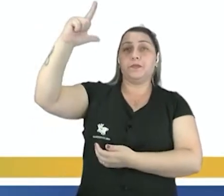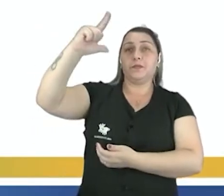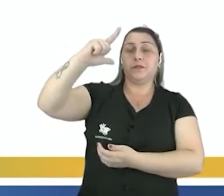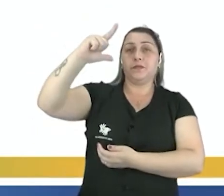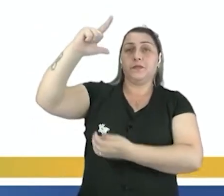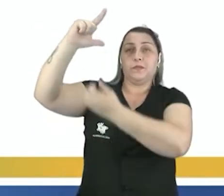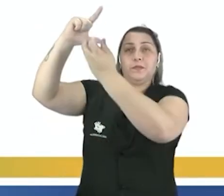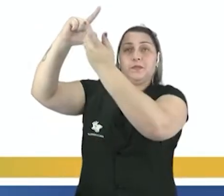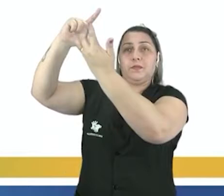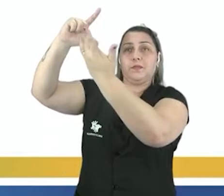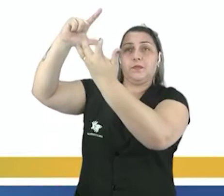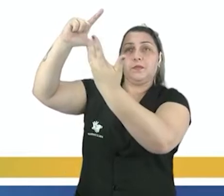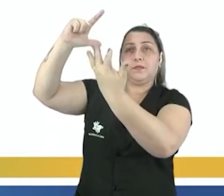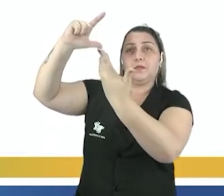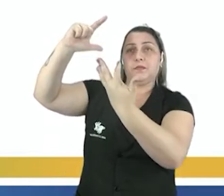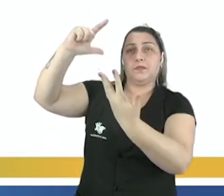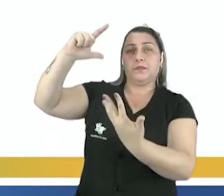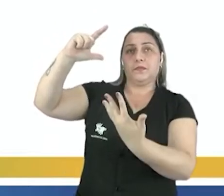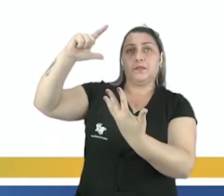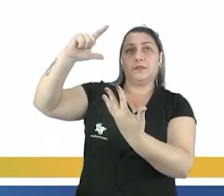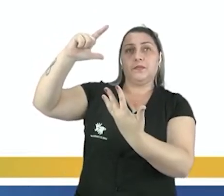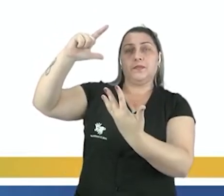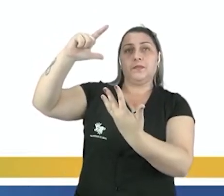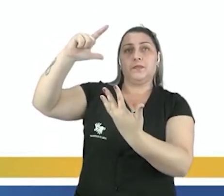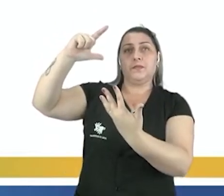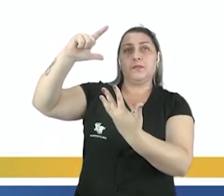solares, eles são...